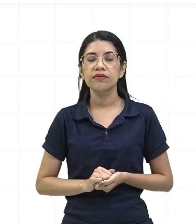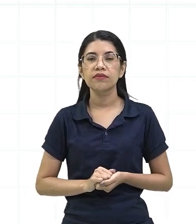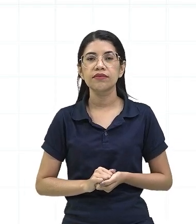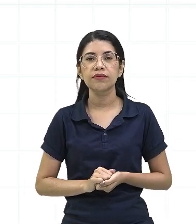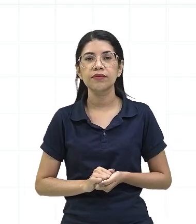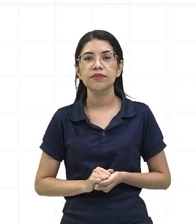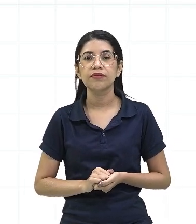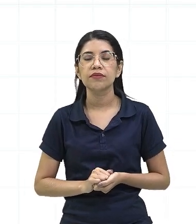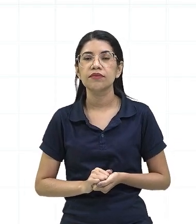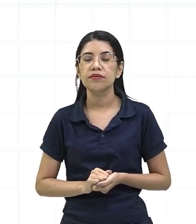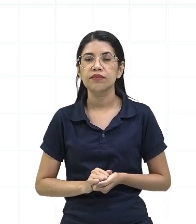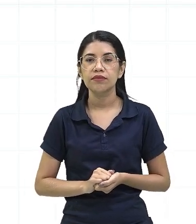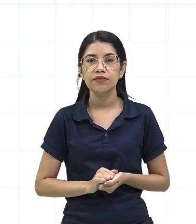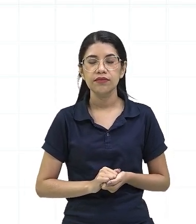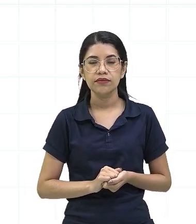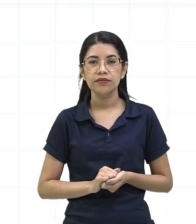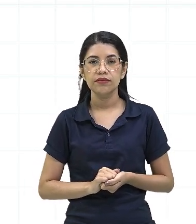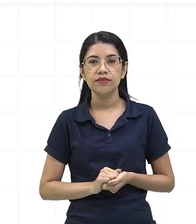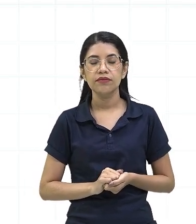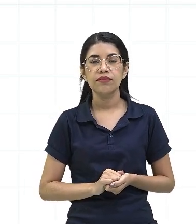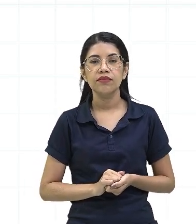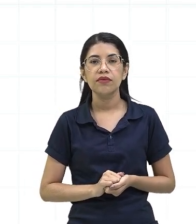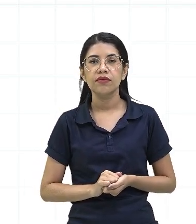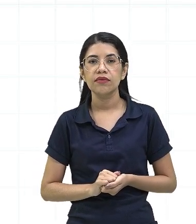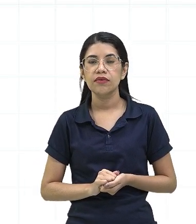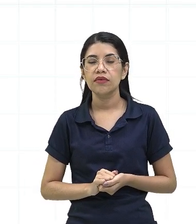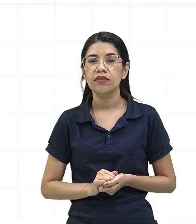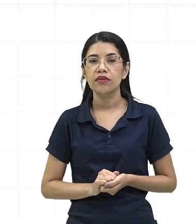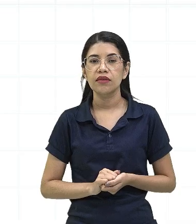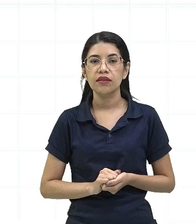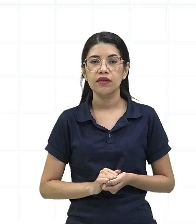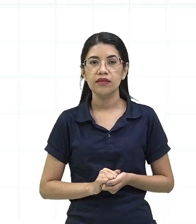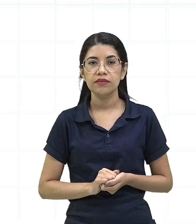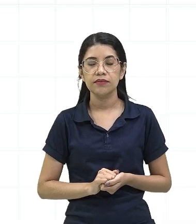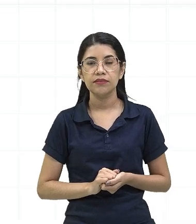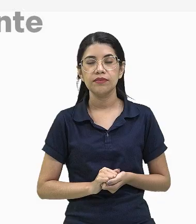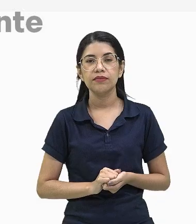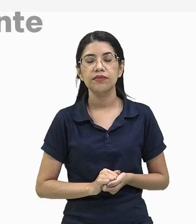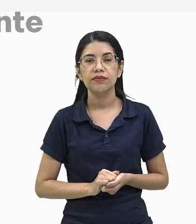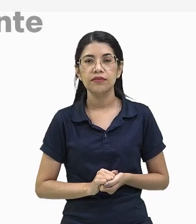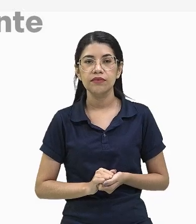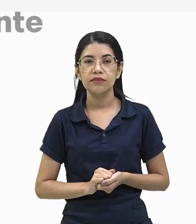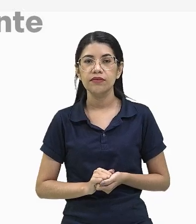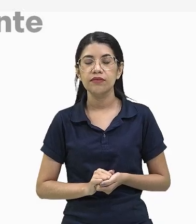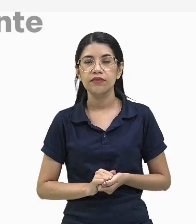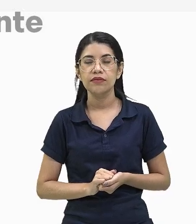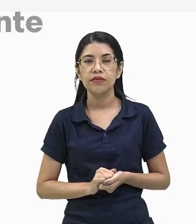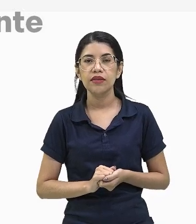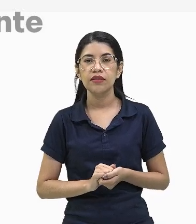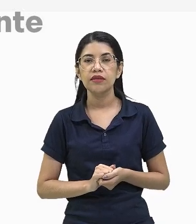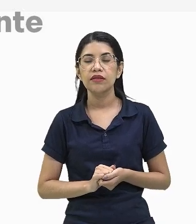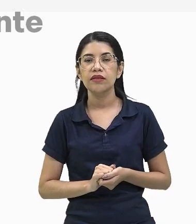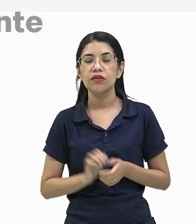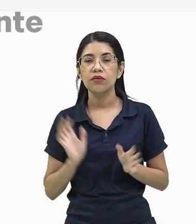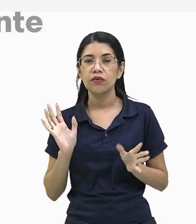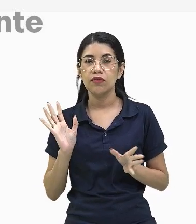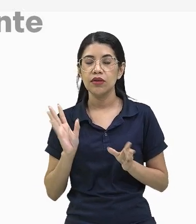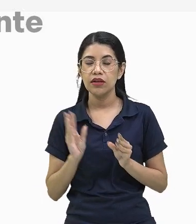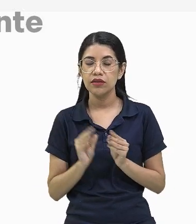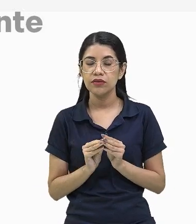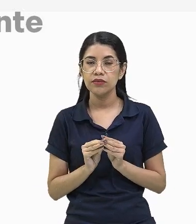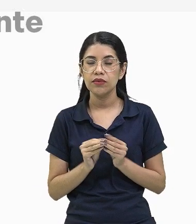autores, né, falando sobre o tema estudado. Então, fazendo um breve resumo,